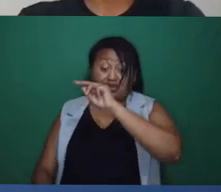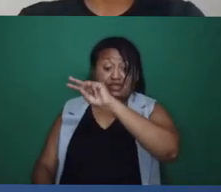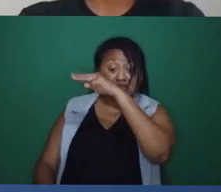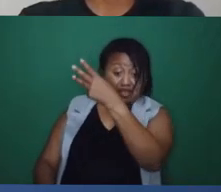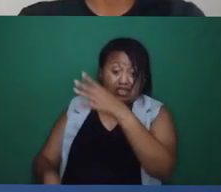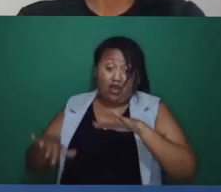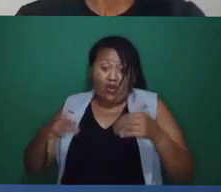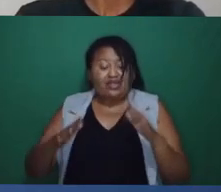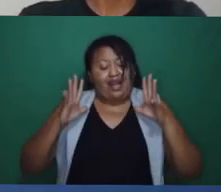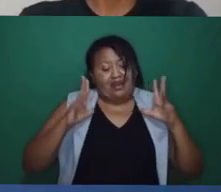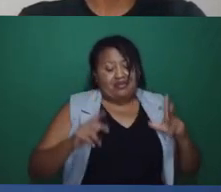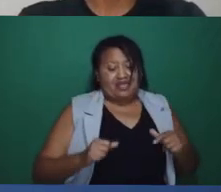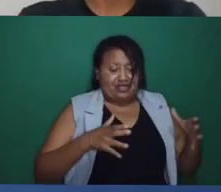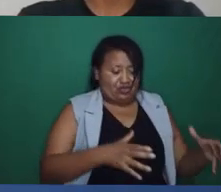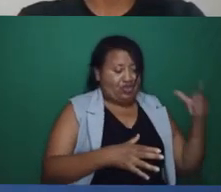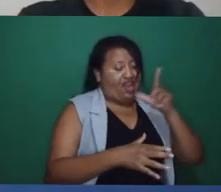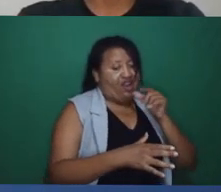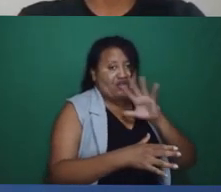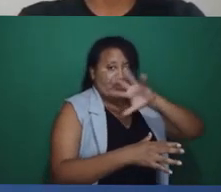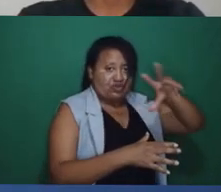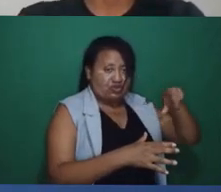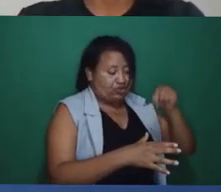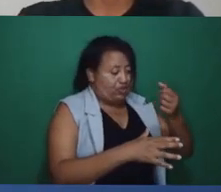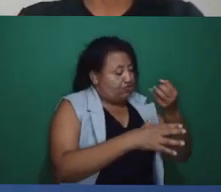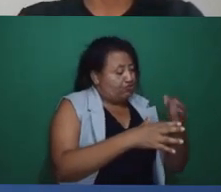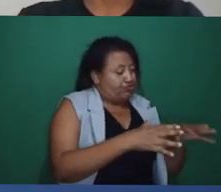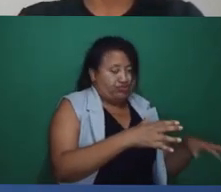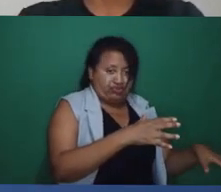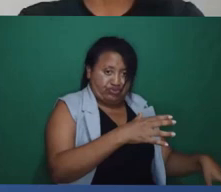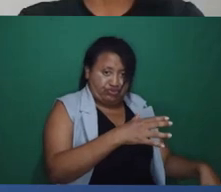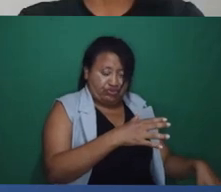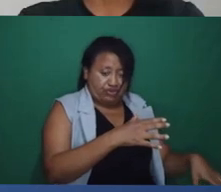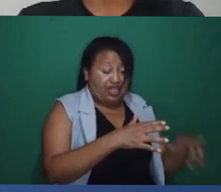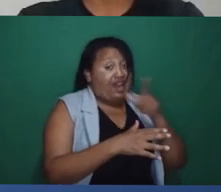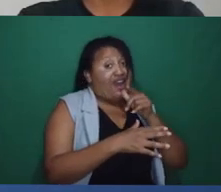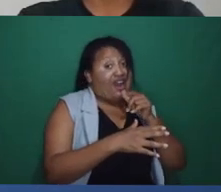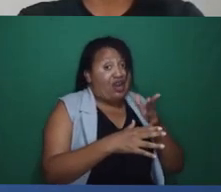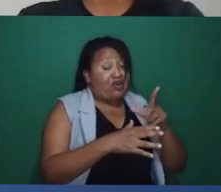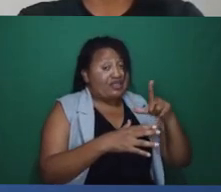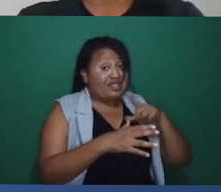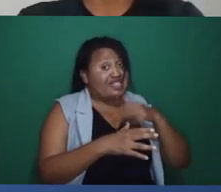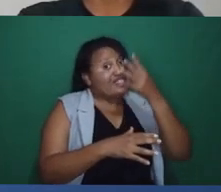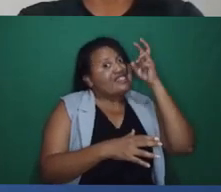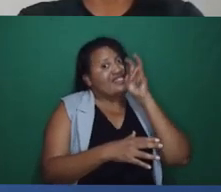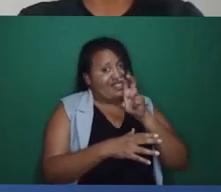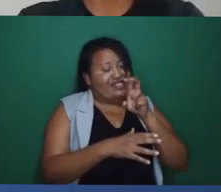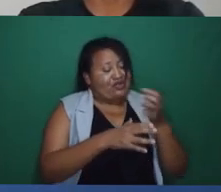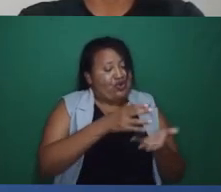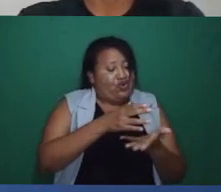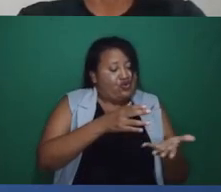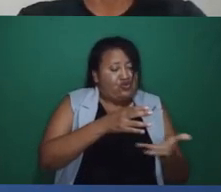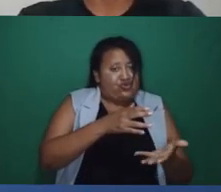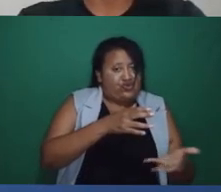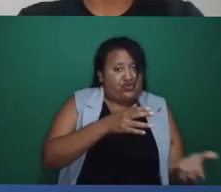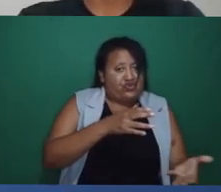do reservatório toda a água precisa ser escolada o escoamento da água é feita por cinco ralos e dura 9 horas